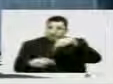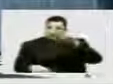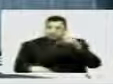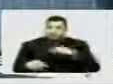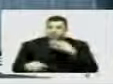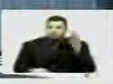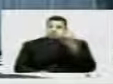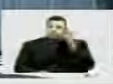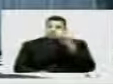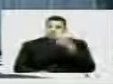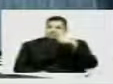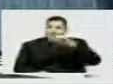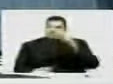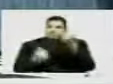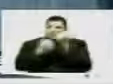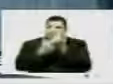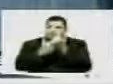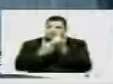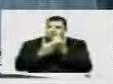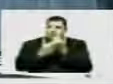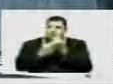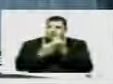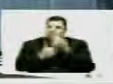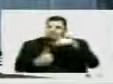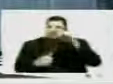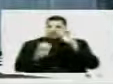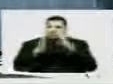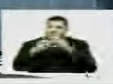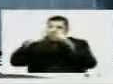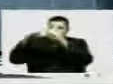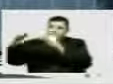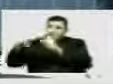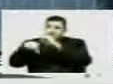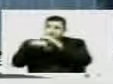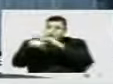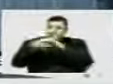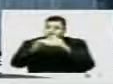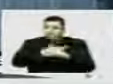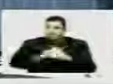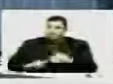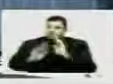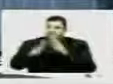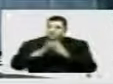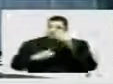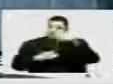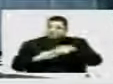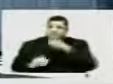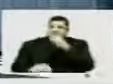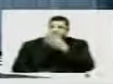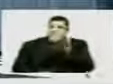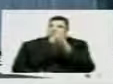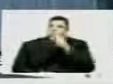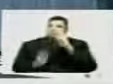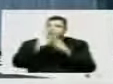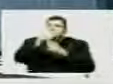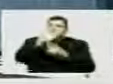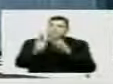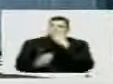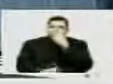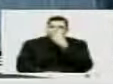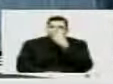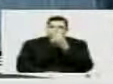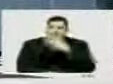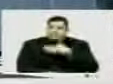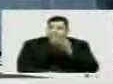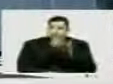outro técnico, levou o sub dele está em Brasília com o governador e ele está aqui. O que demonstra que